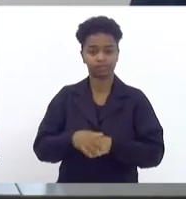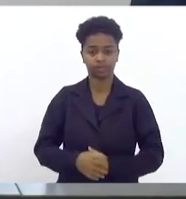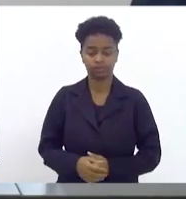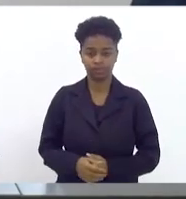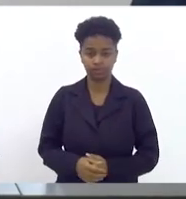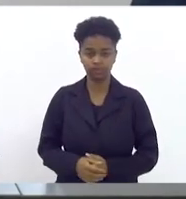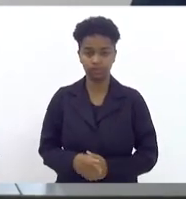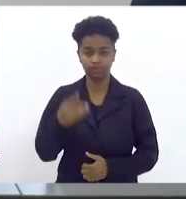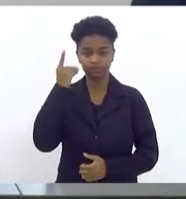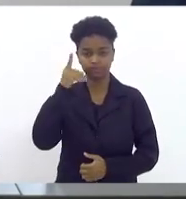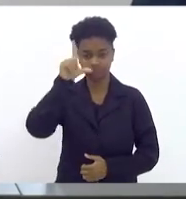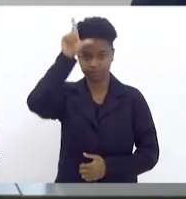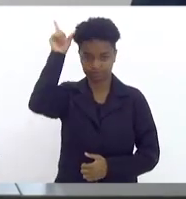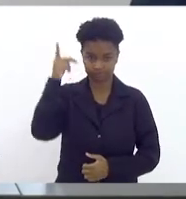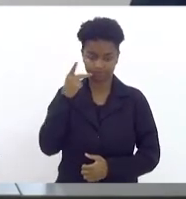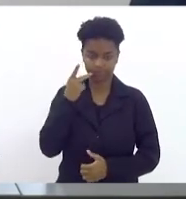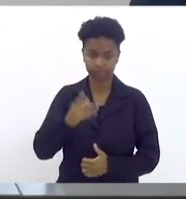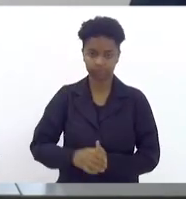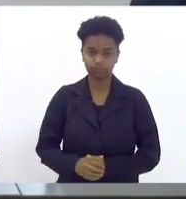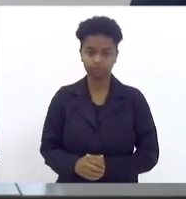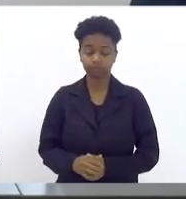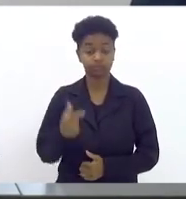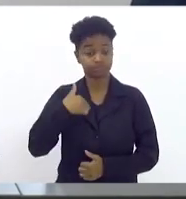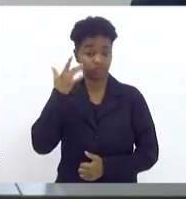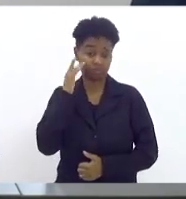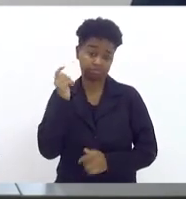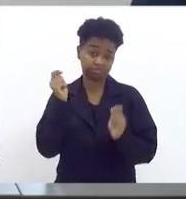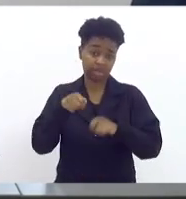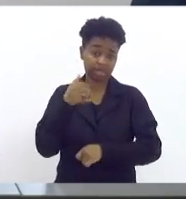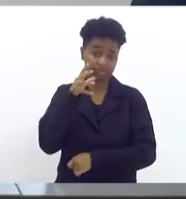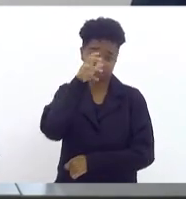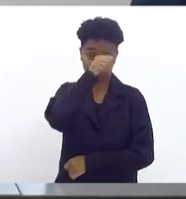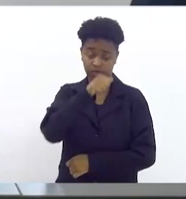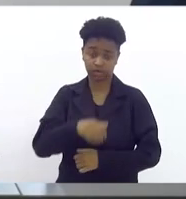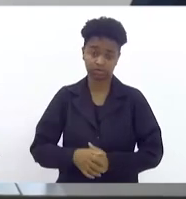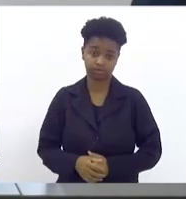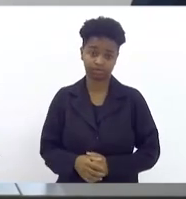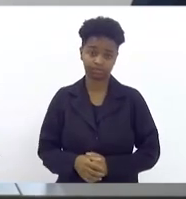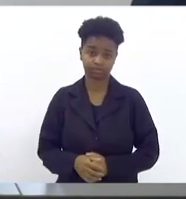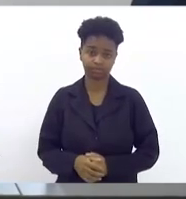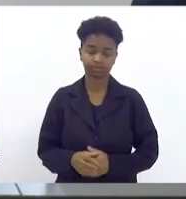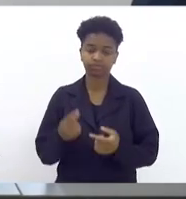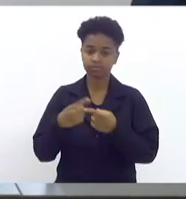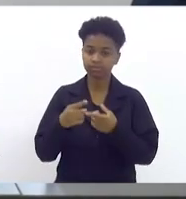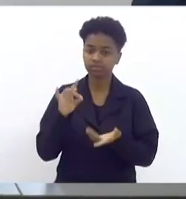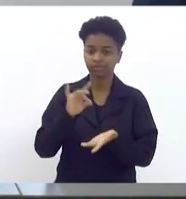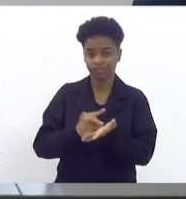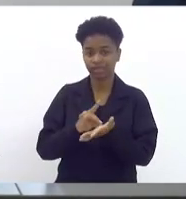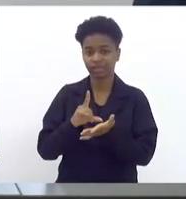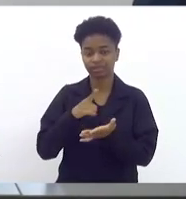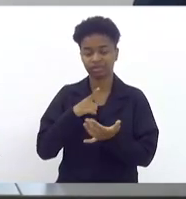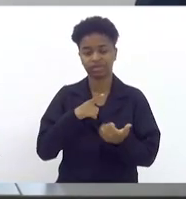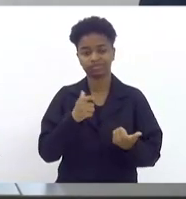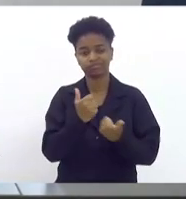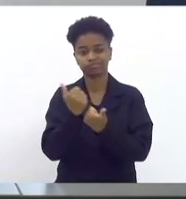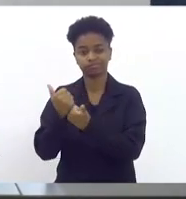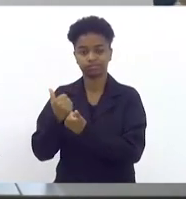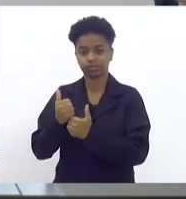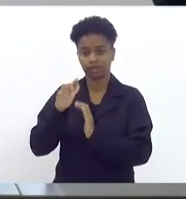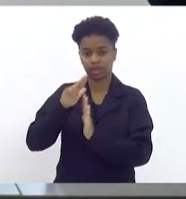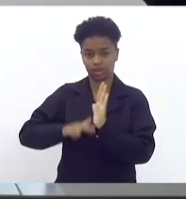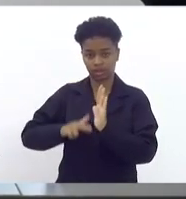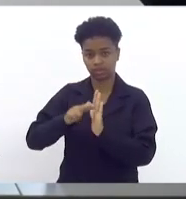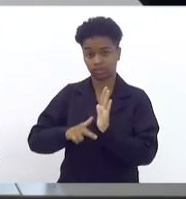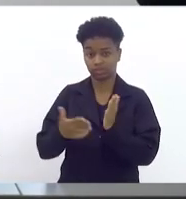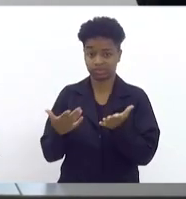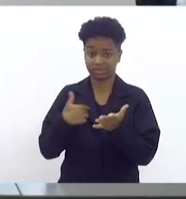deputado Luiz Paulo. Acho que é a forma de salvar. Porque, de fato, assiste razão ao relator, quem sou eu para falar